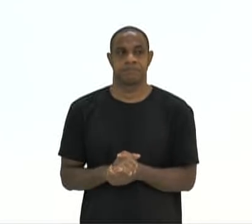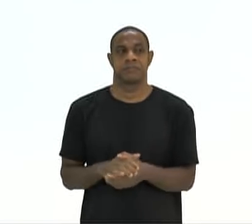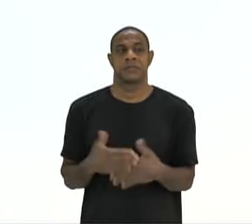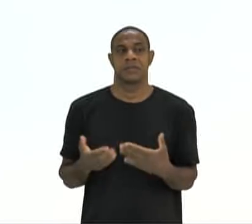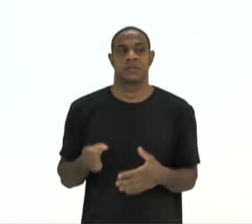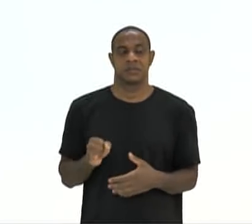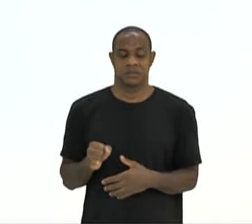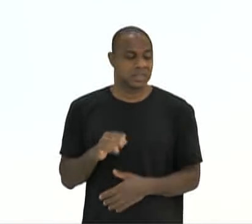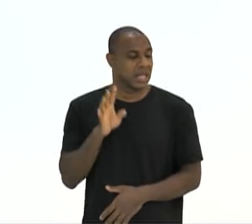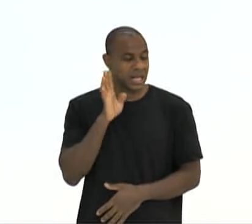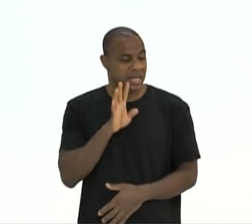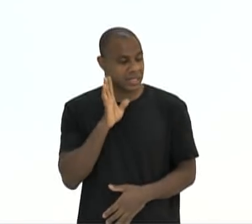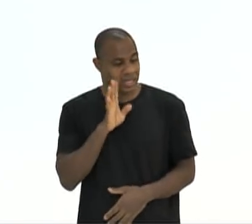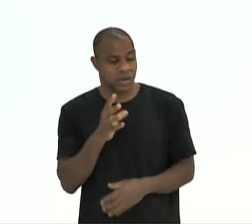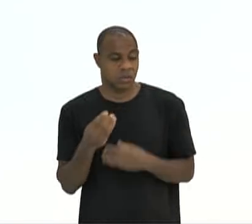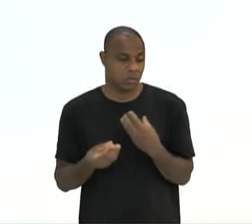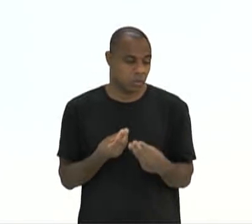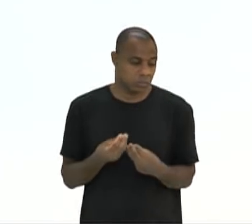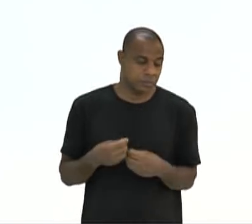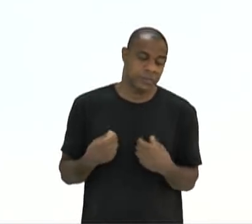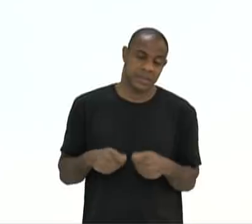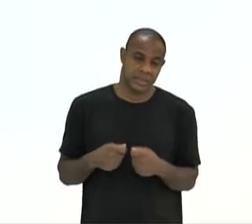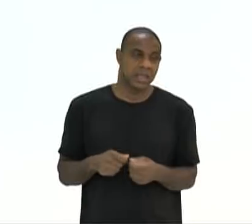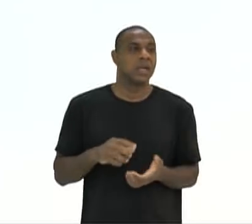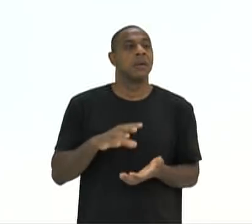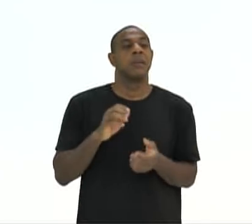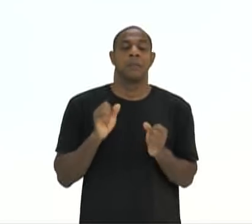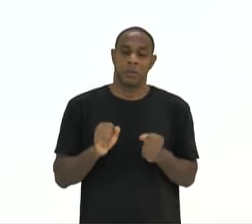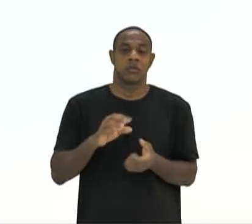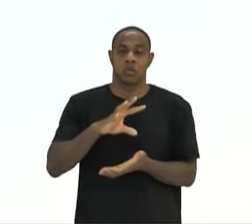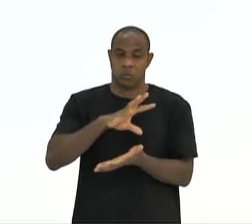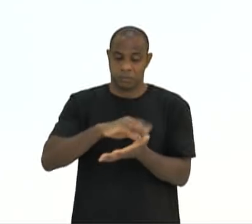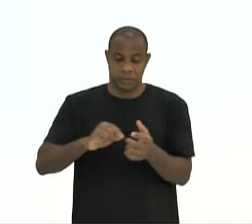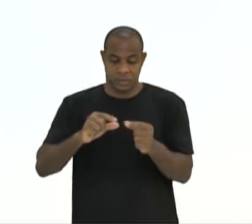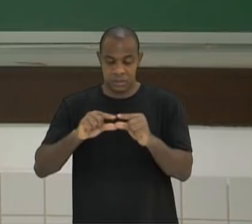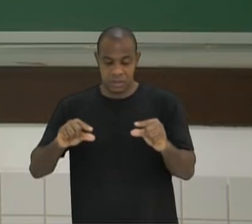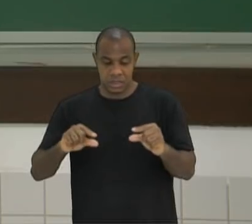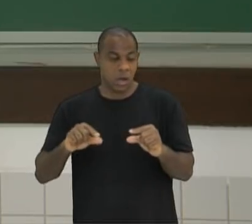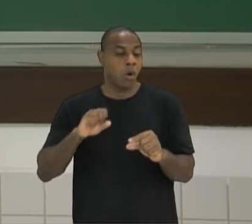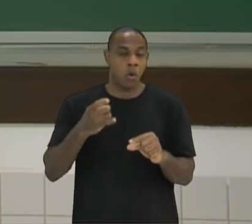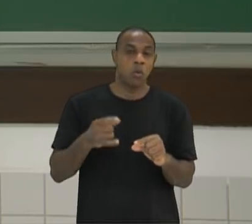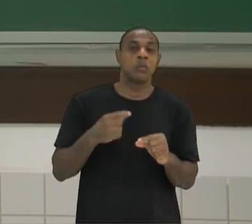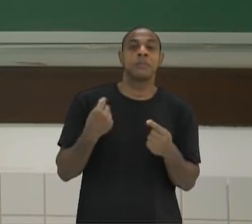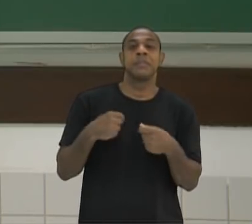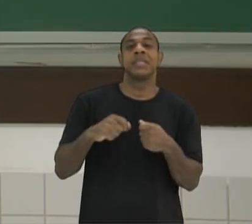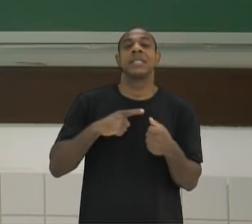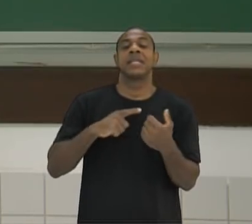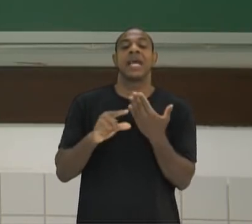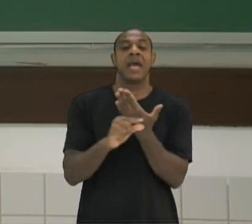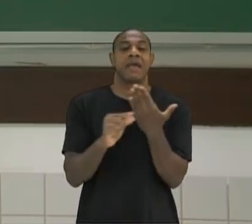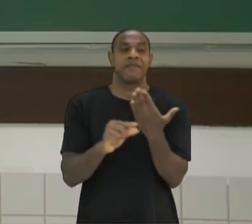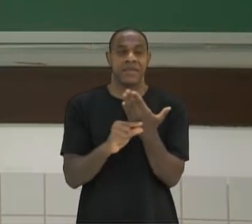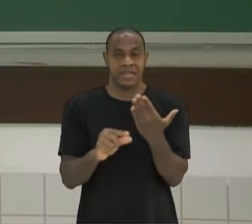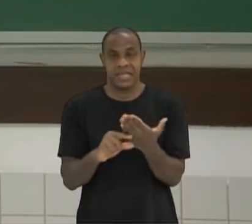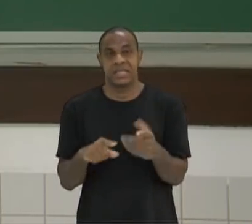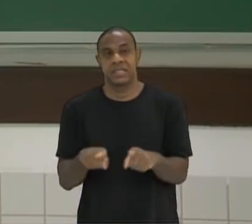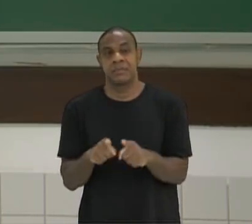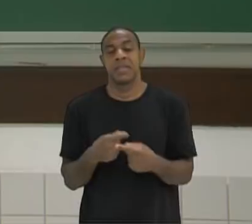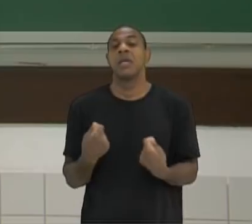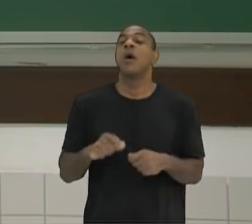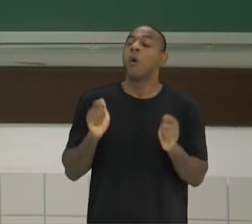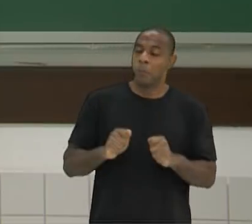Se eu achei bacana aquela frase, eu vou ter que pensar com outras palavras de que forma que eu vou utilizar essas outras palavras, que